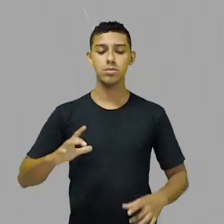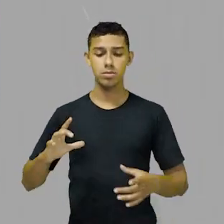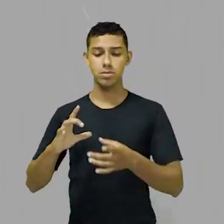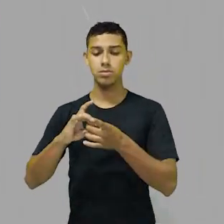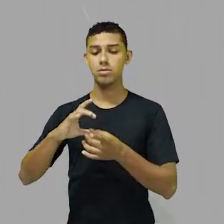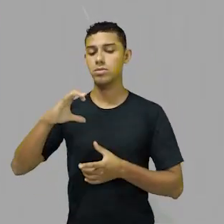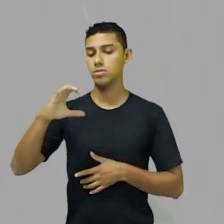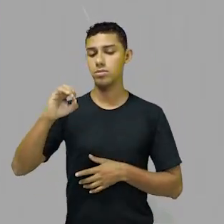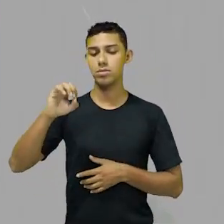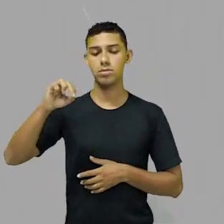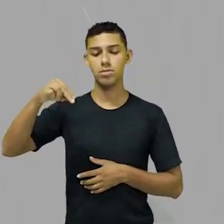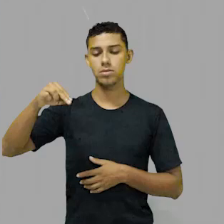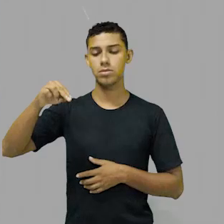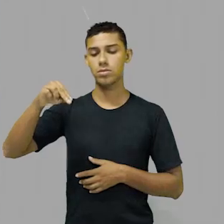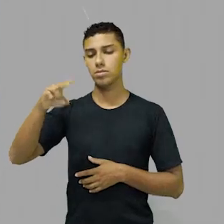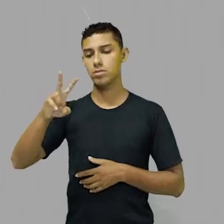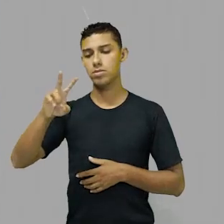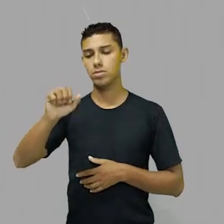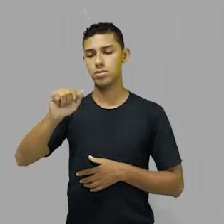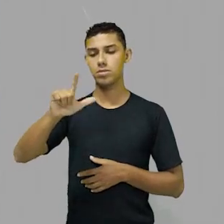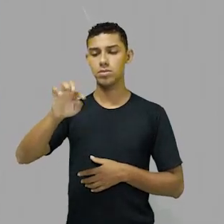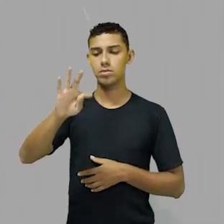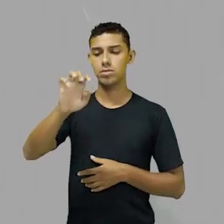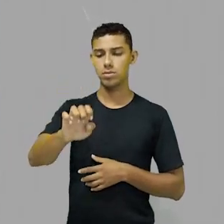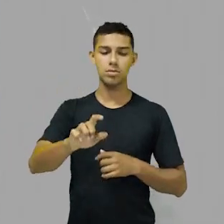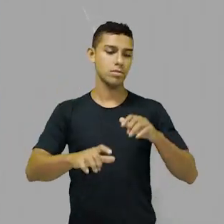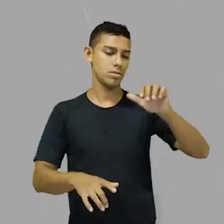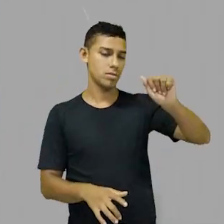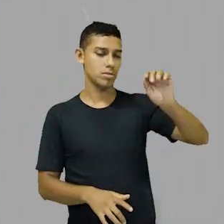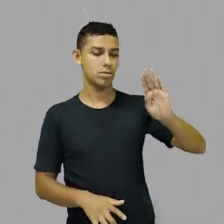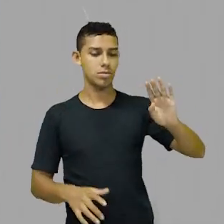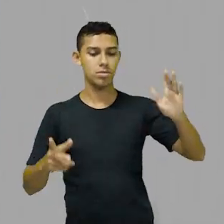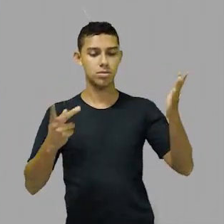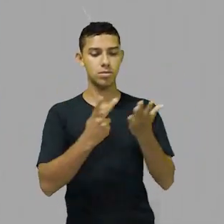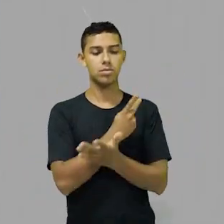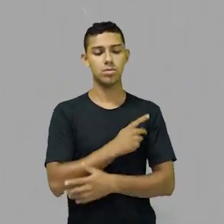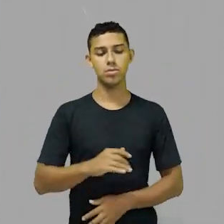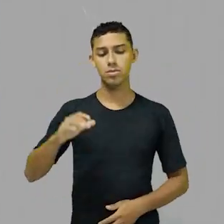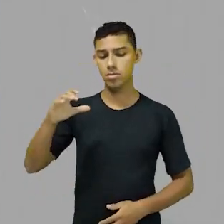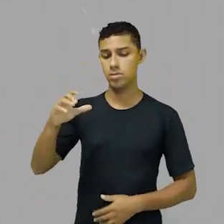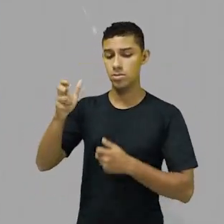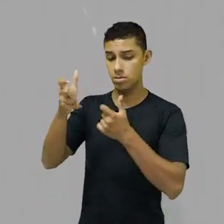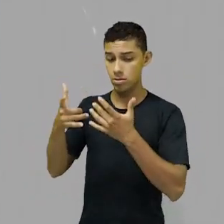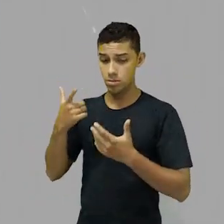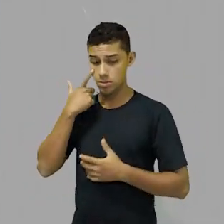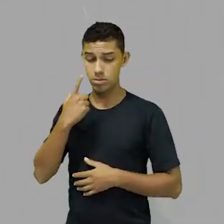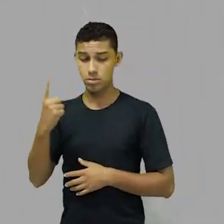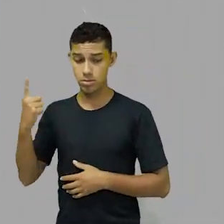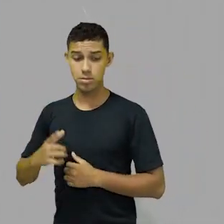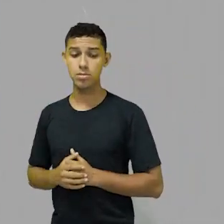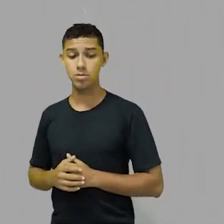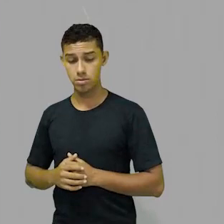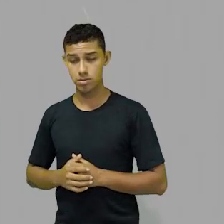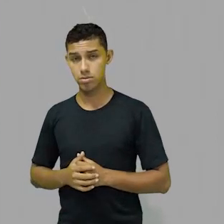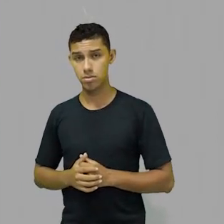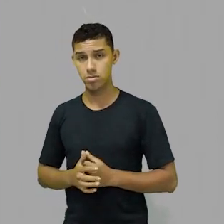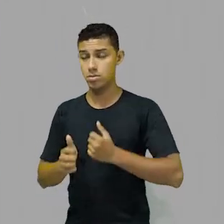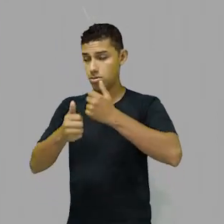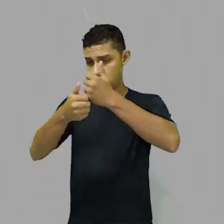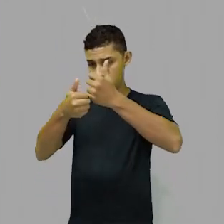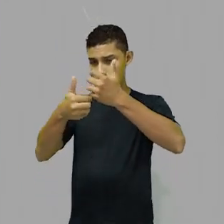né? Então, a B está errada. A letra C, vamos ver se ela está certa. A letra C diz o